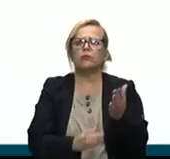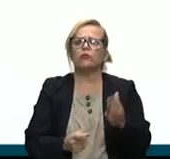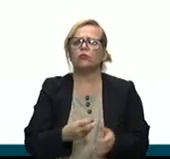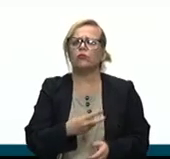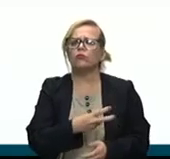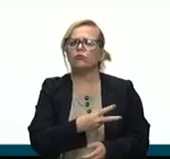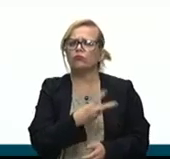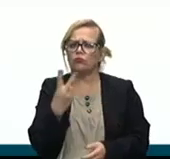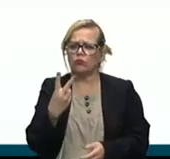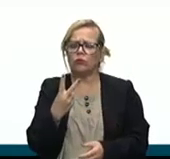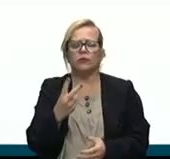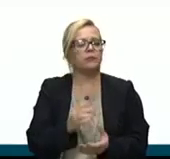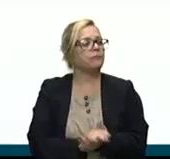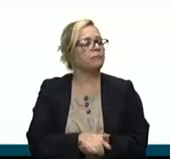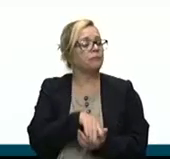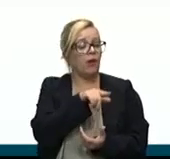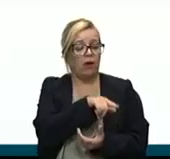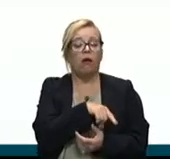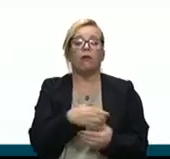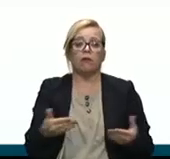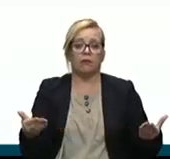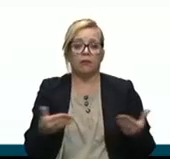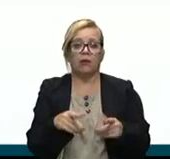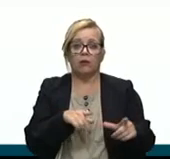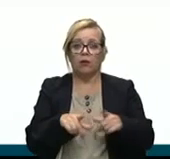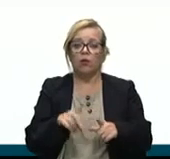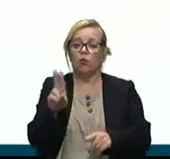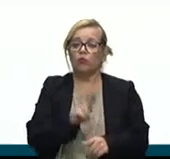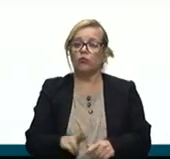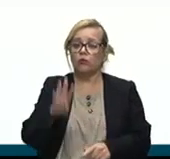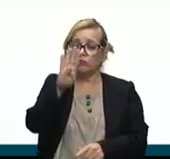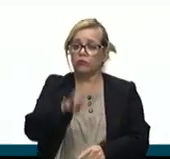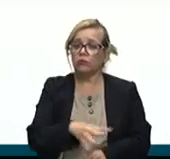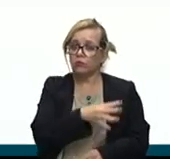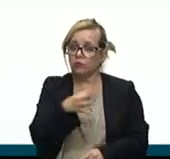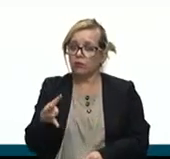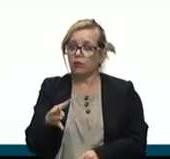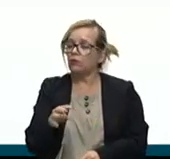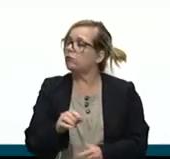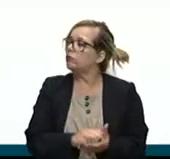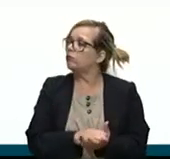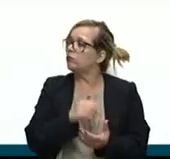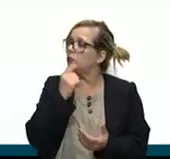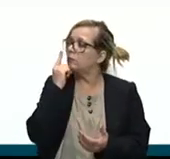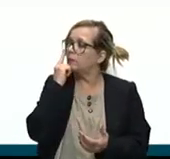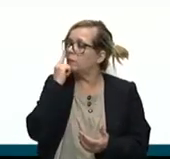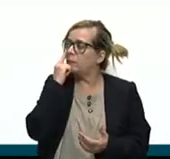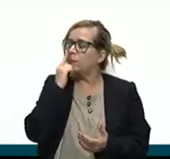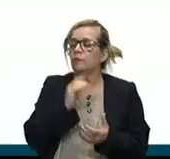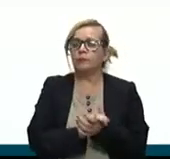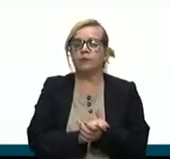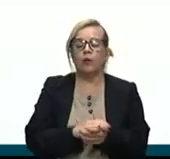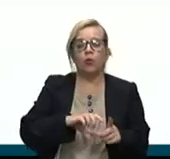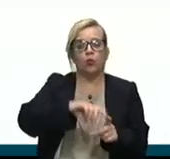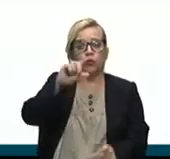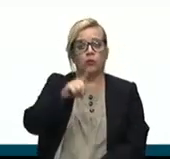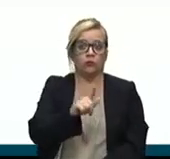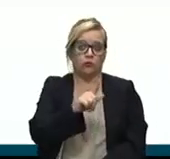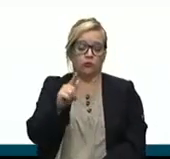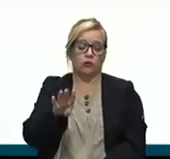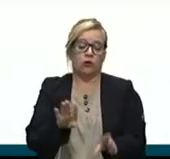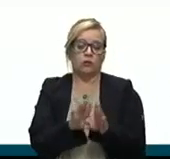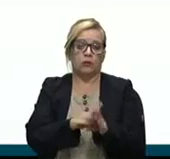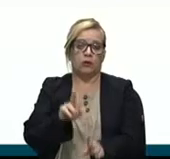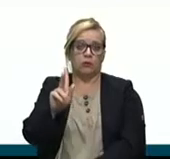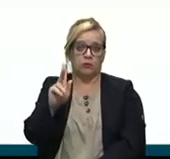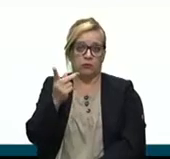Então, nós vamos trabalhar nesta aula apenas com as duas últimas colunas, a G e a